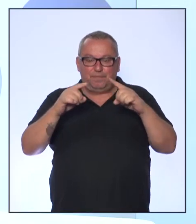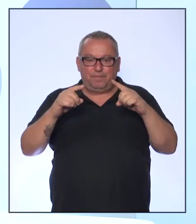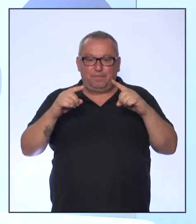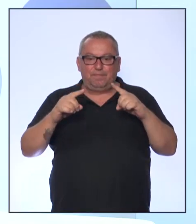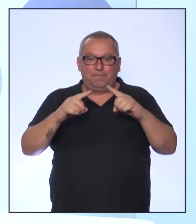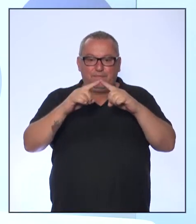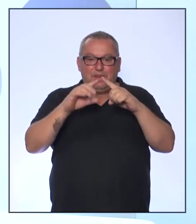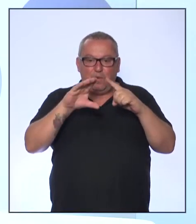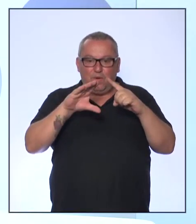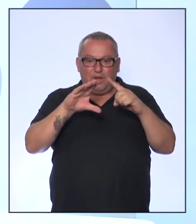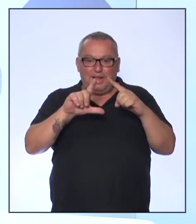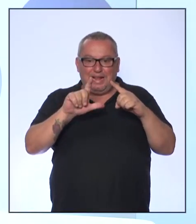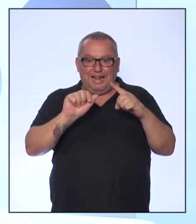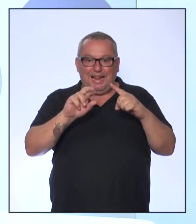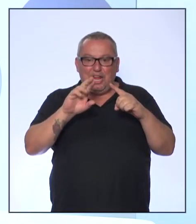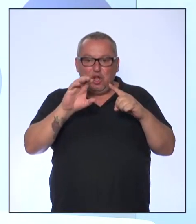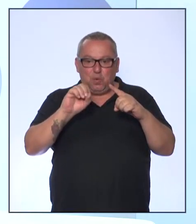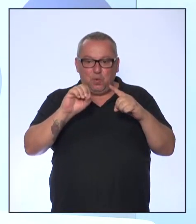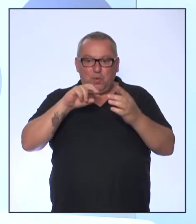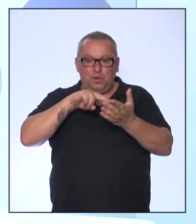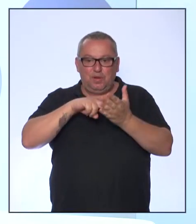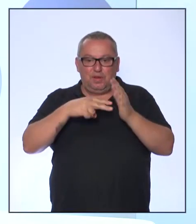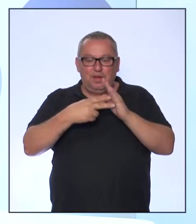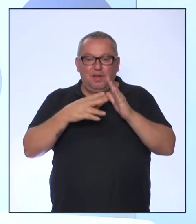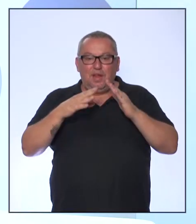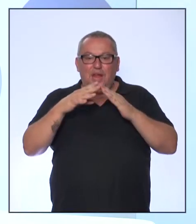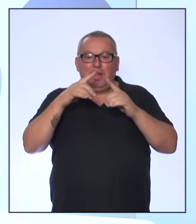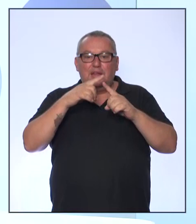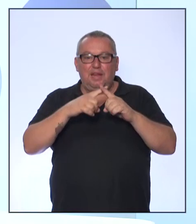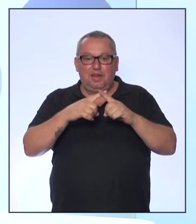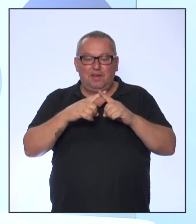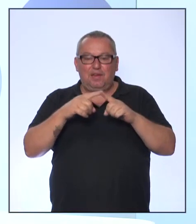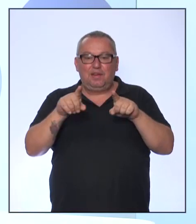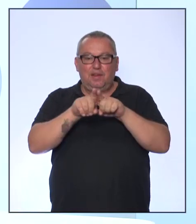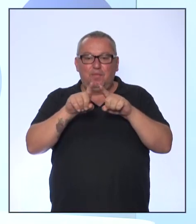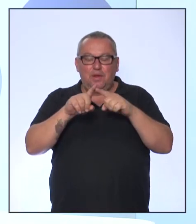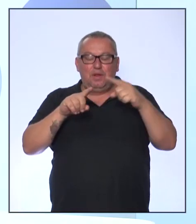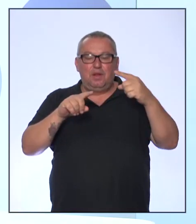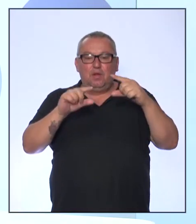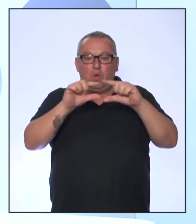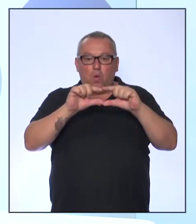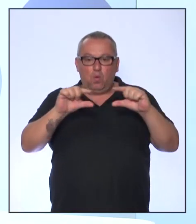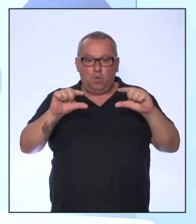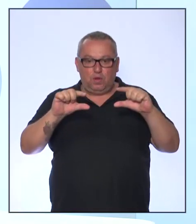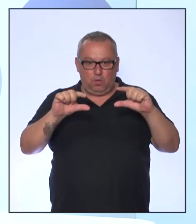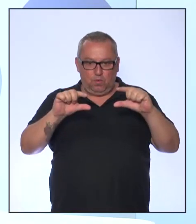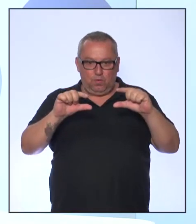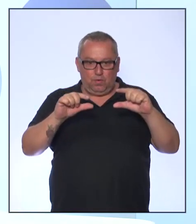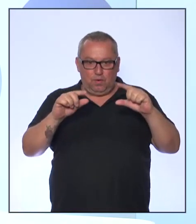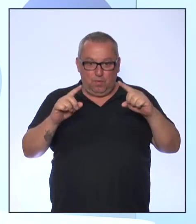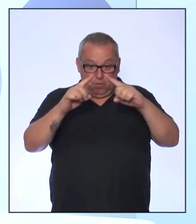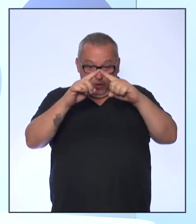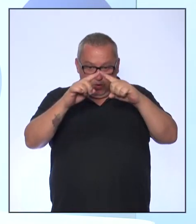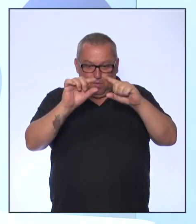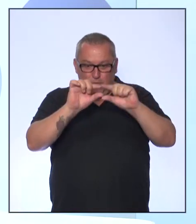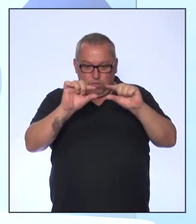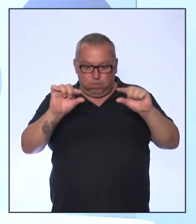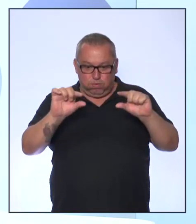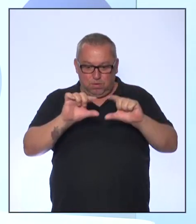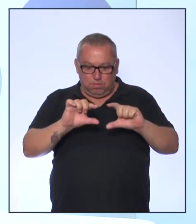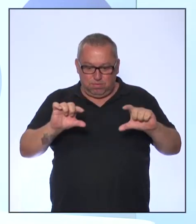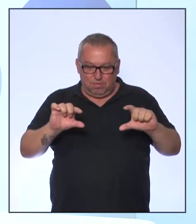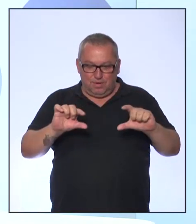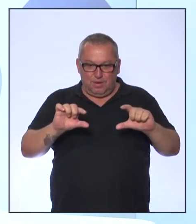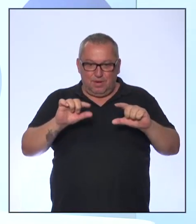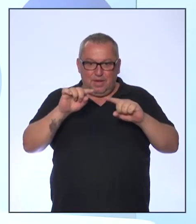é o clero, desculpem, e o clero, junto com o segundo Estado, que são os nobres, representam apenas